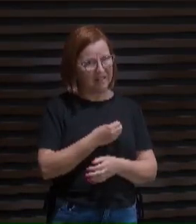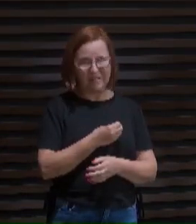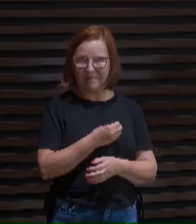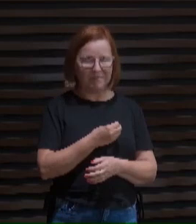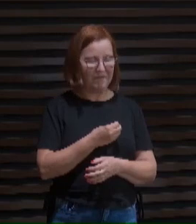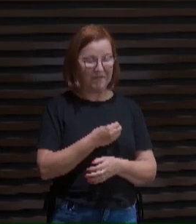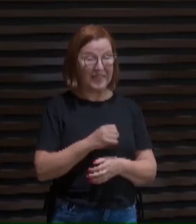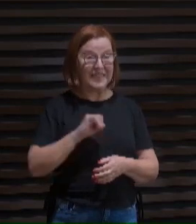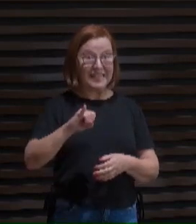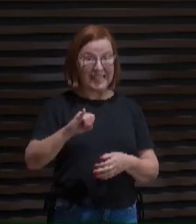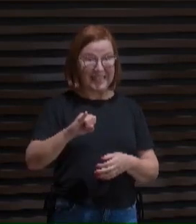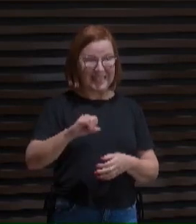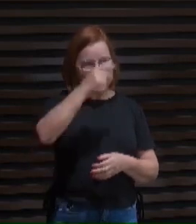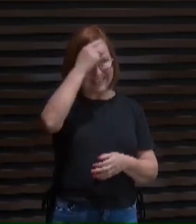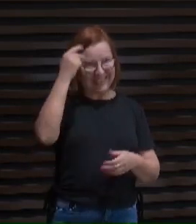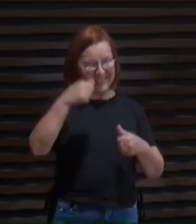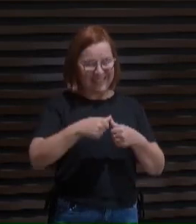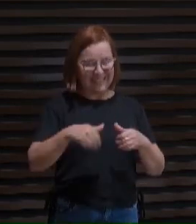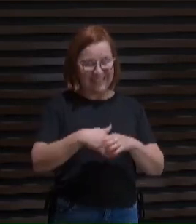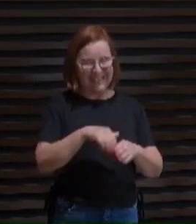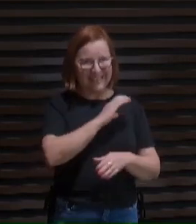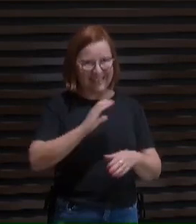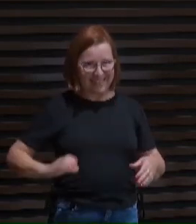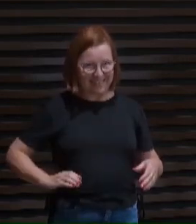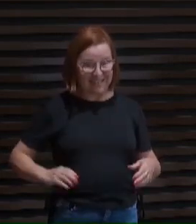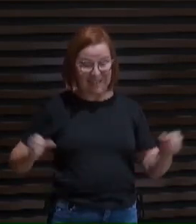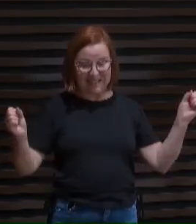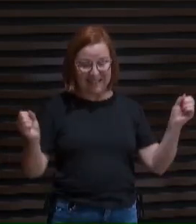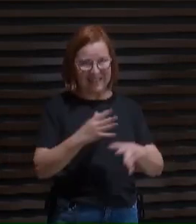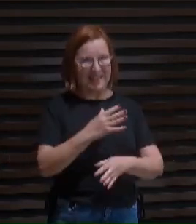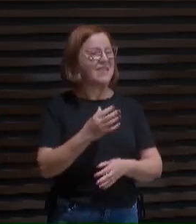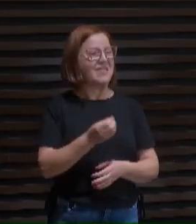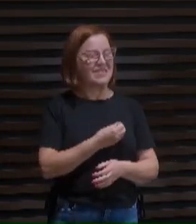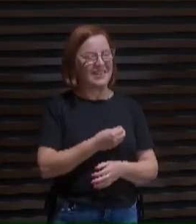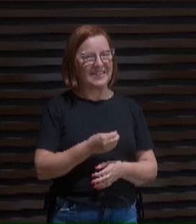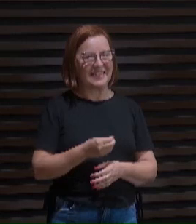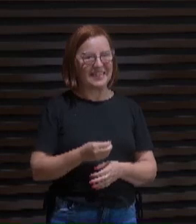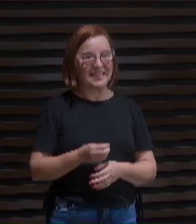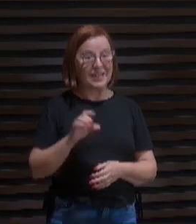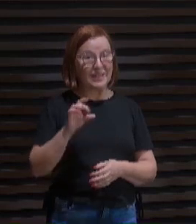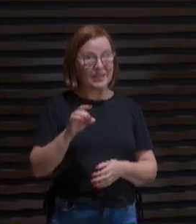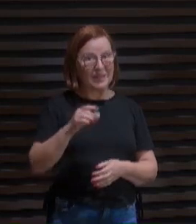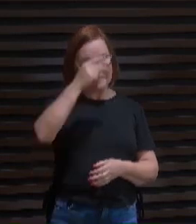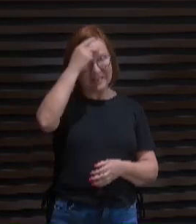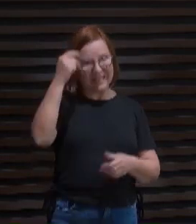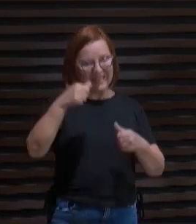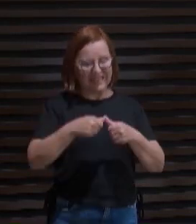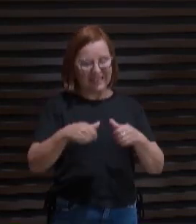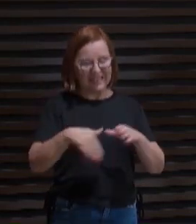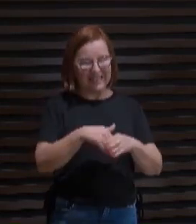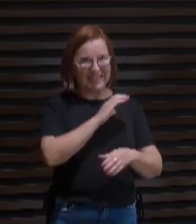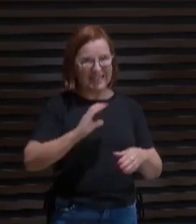Se alguém está em Cristo, é uma nova criação. Se alguém está em Cristo, é uma nova criatura.